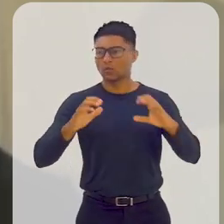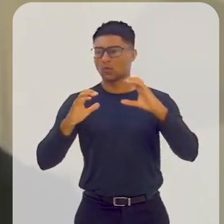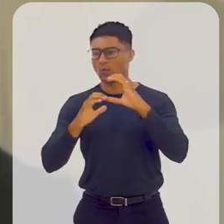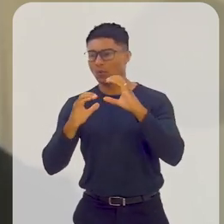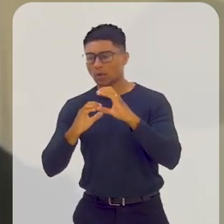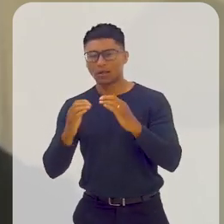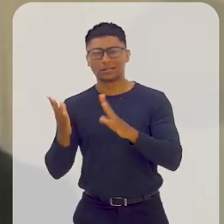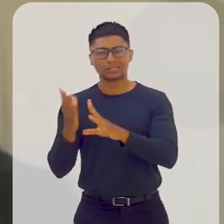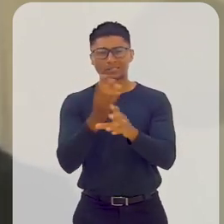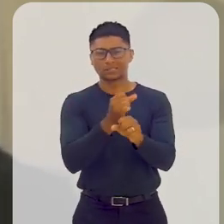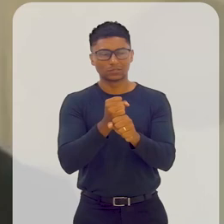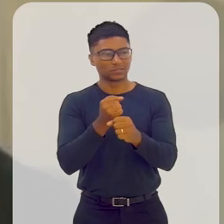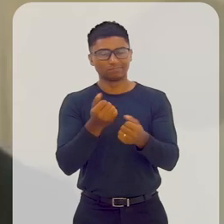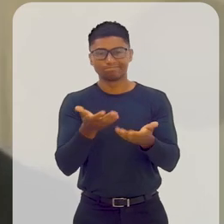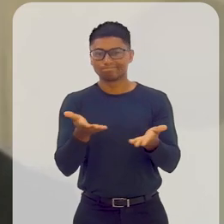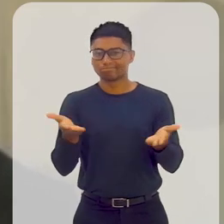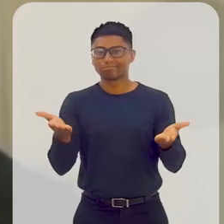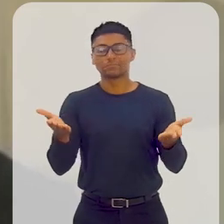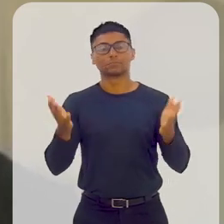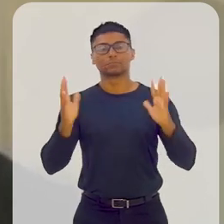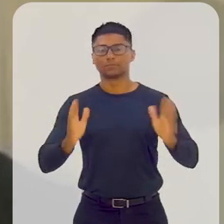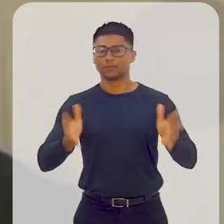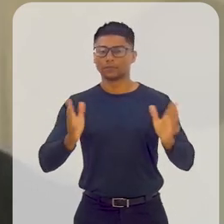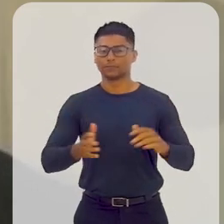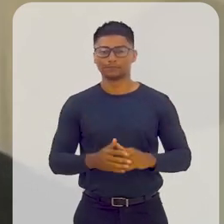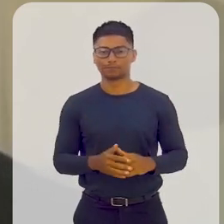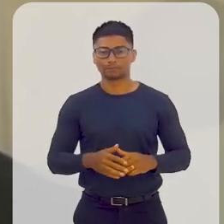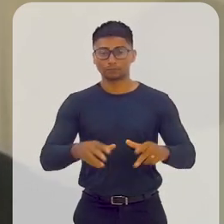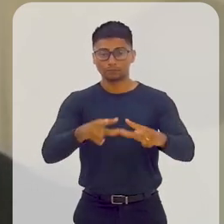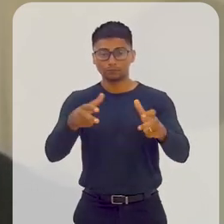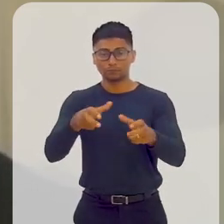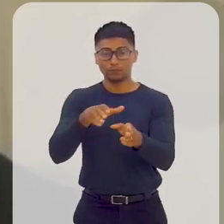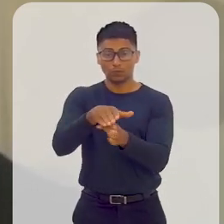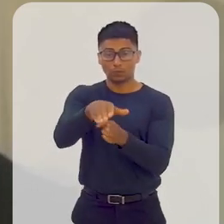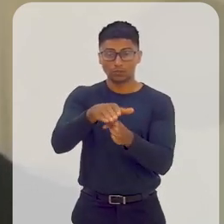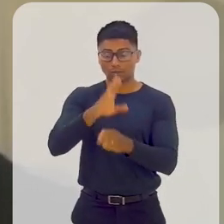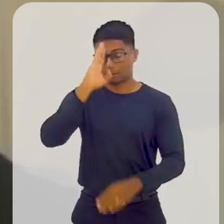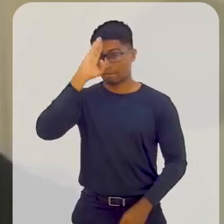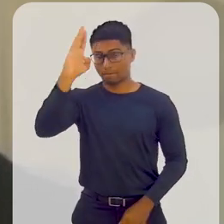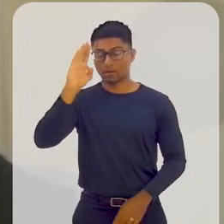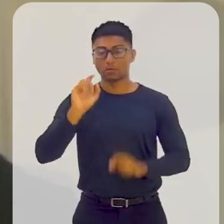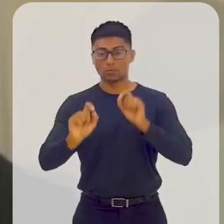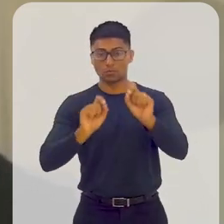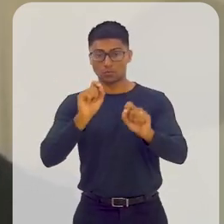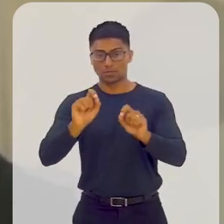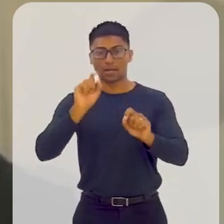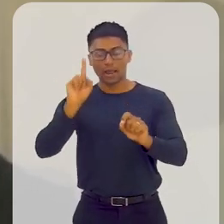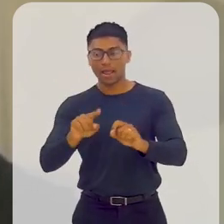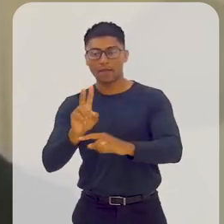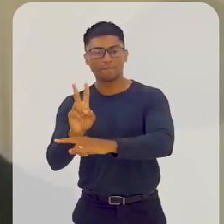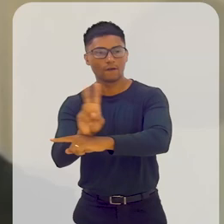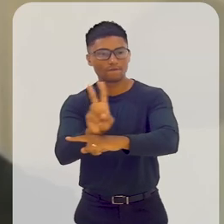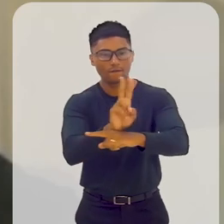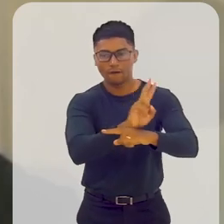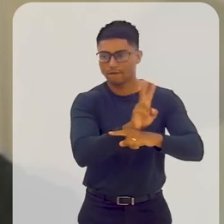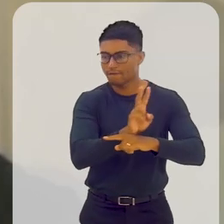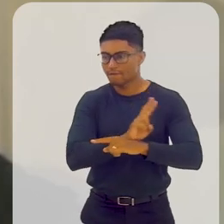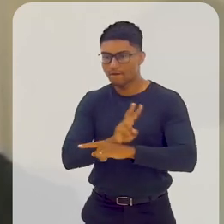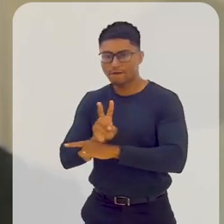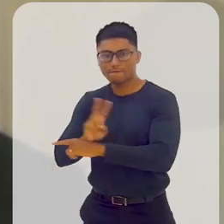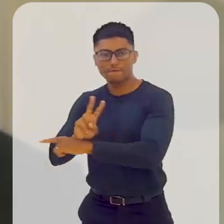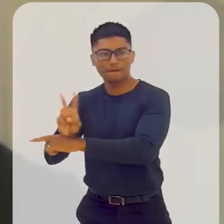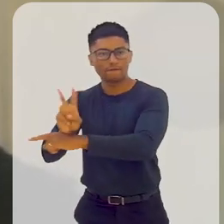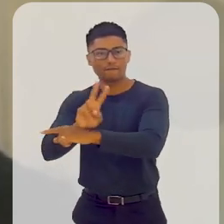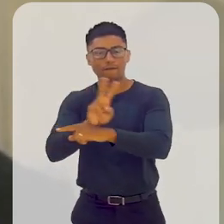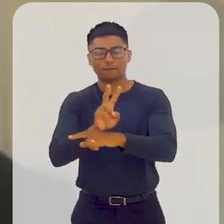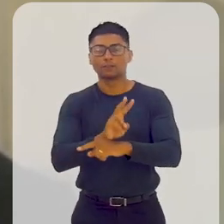concursados, e comissionados, né? O conselho, a sua principal função é a fiscalização, né?